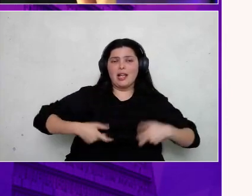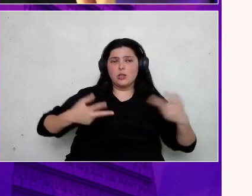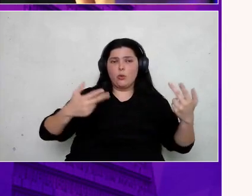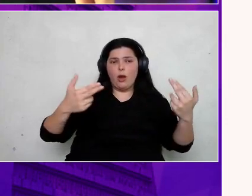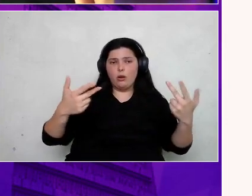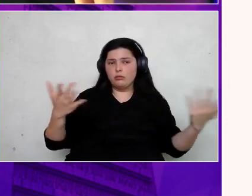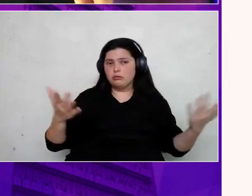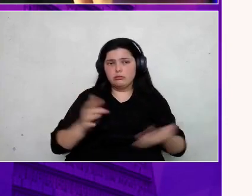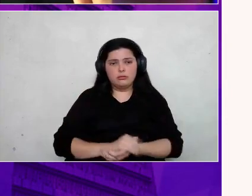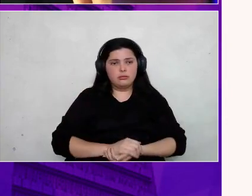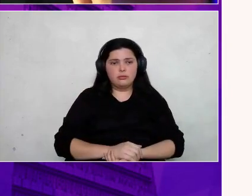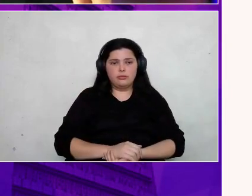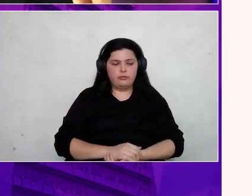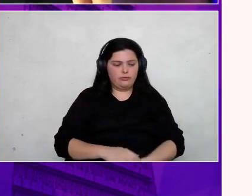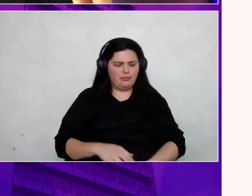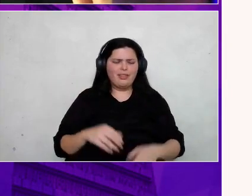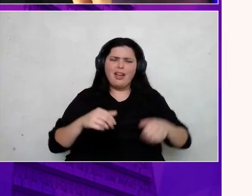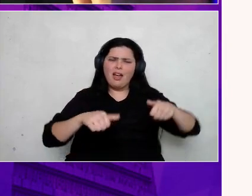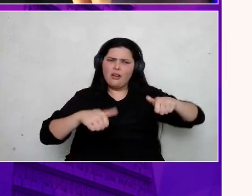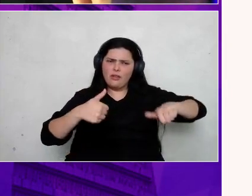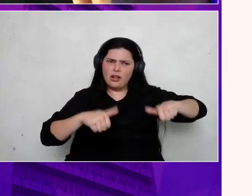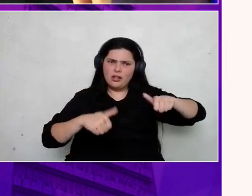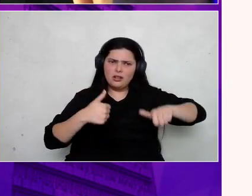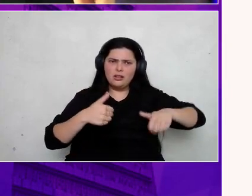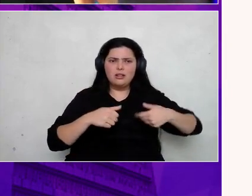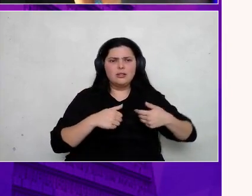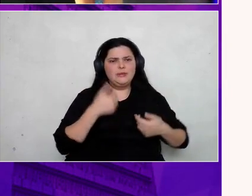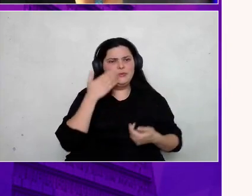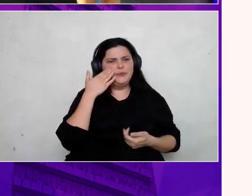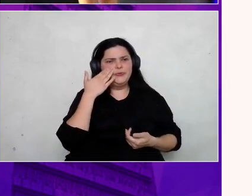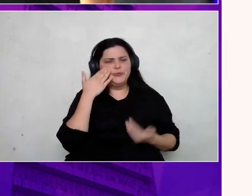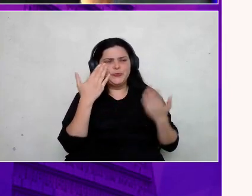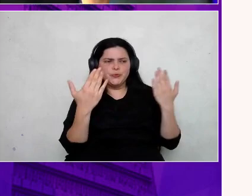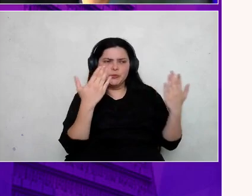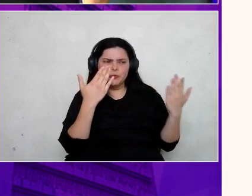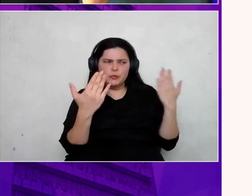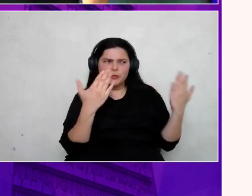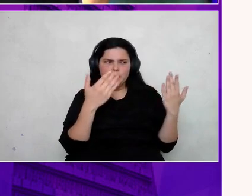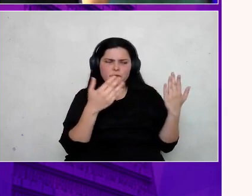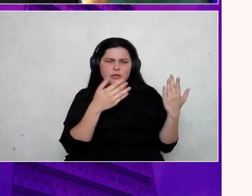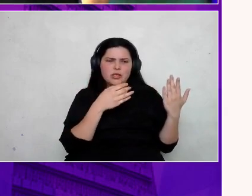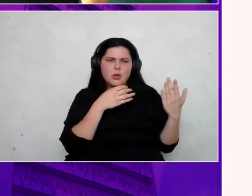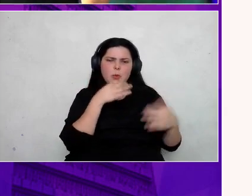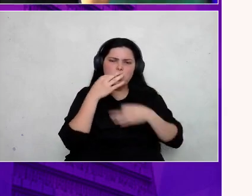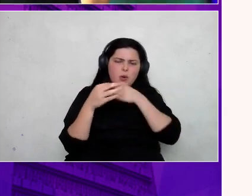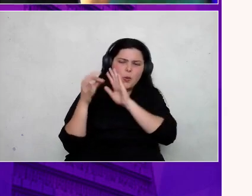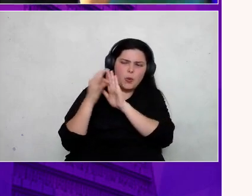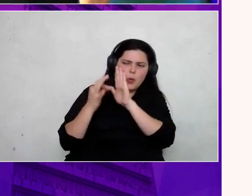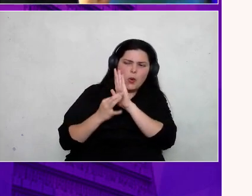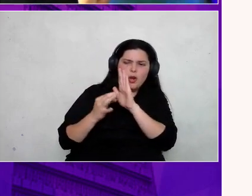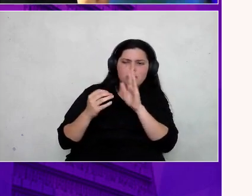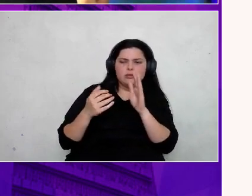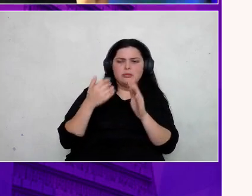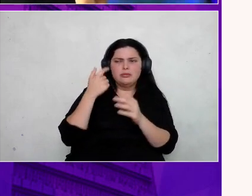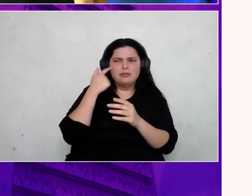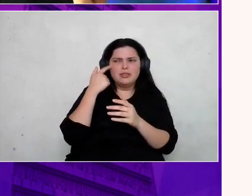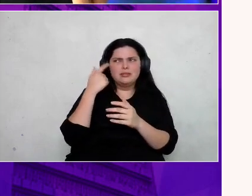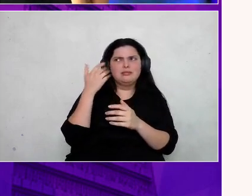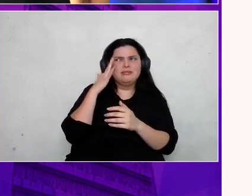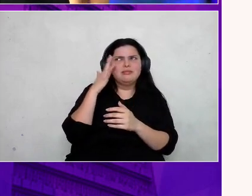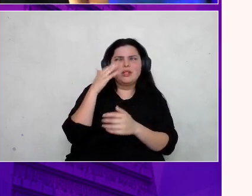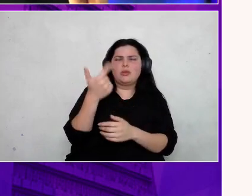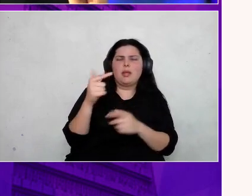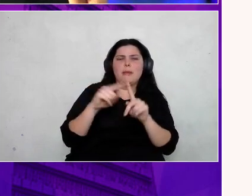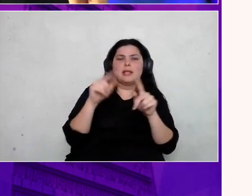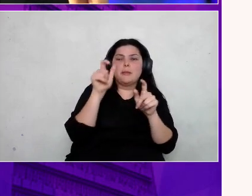também avalia isso. Eu sei que às vezes a gente não tem essa visibilidade do ponto de vista de código, mas você pode pedir auxílio da pessoa de